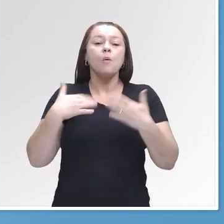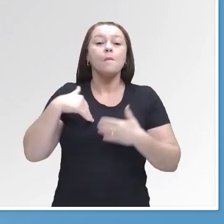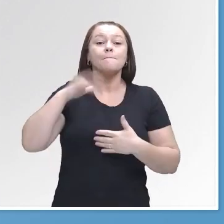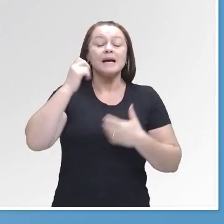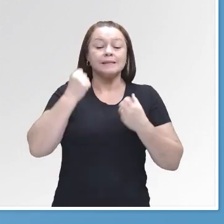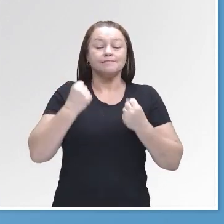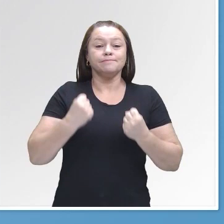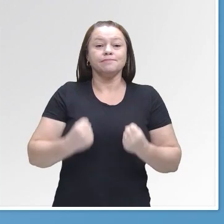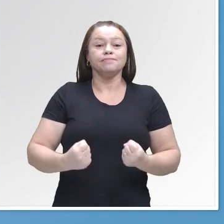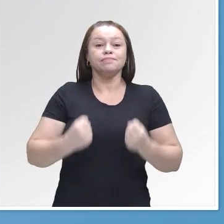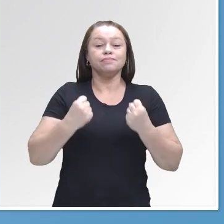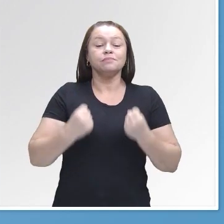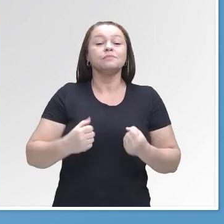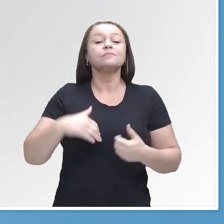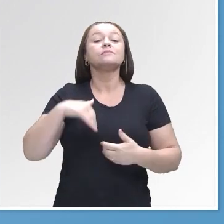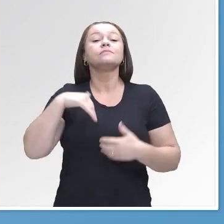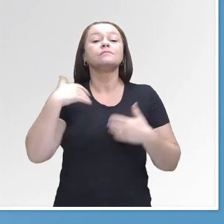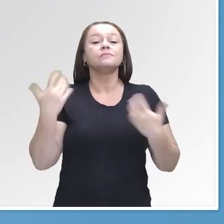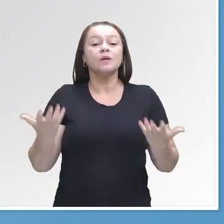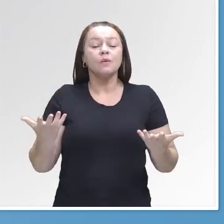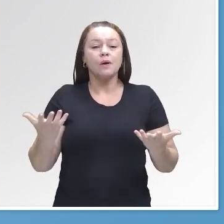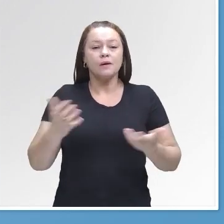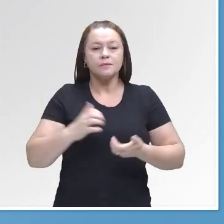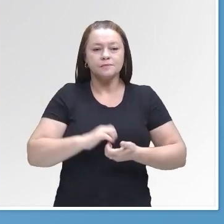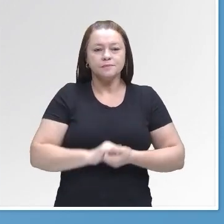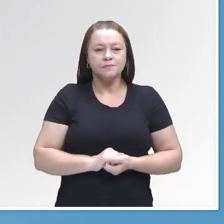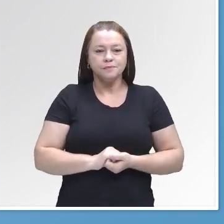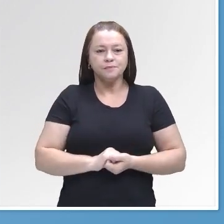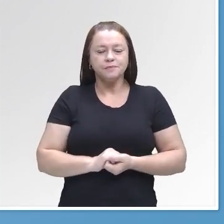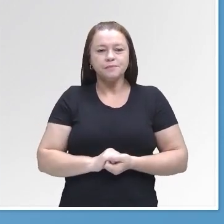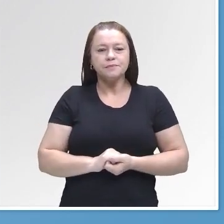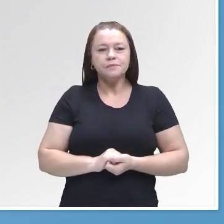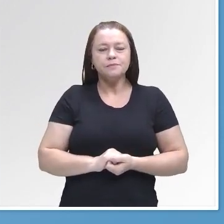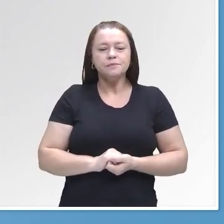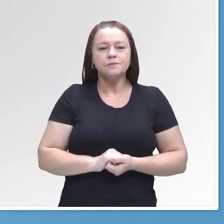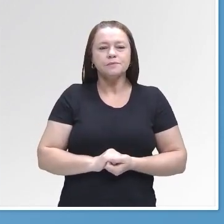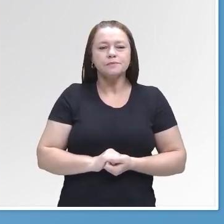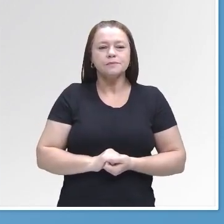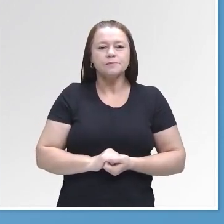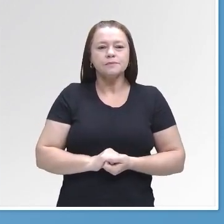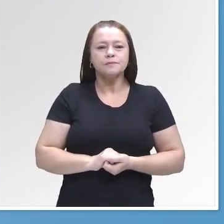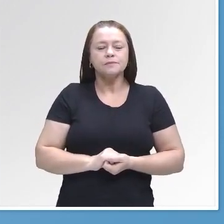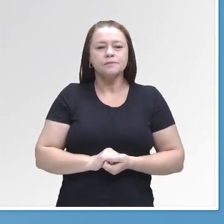quilos? Quem tem maior massa corporal?